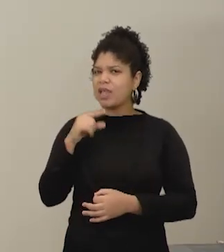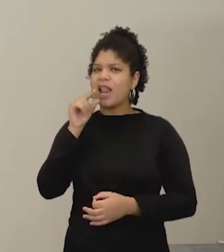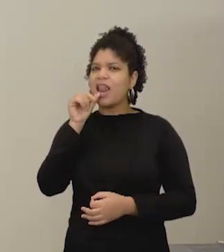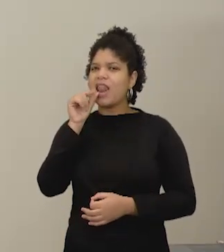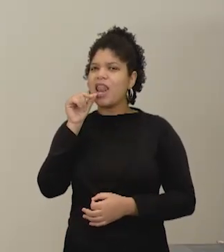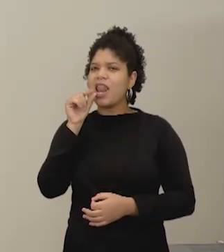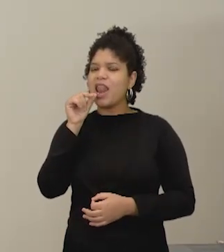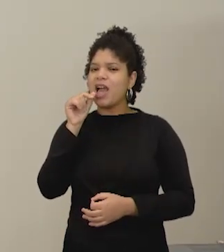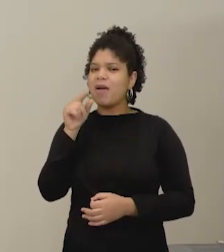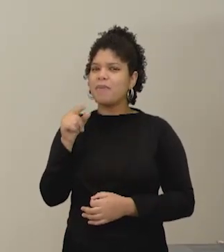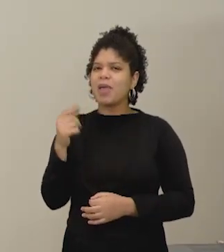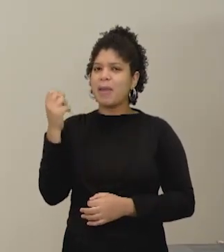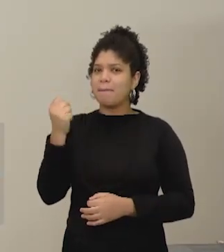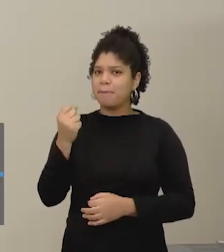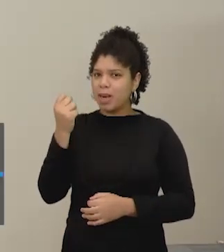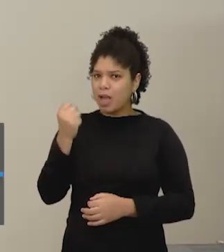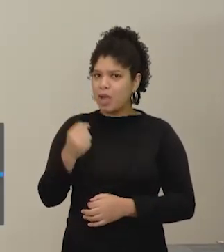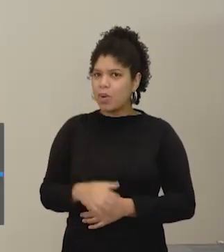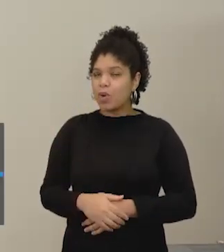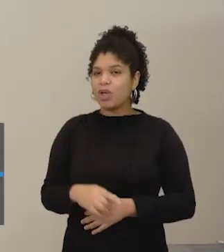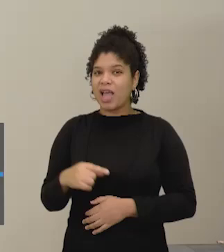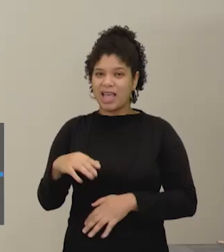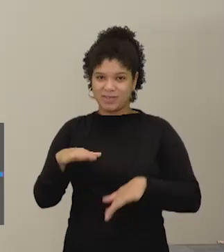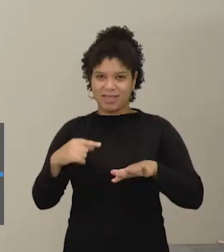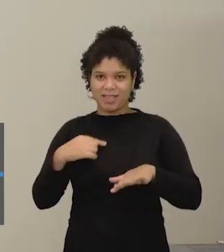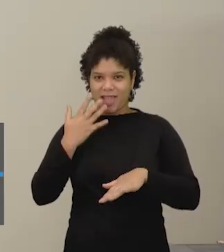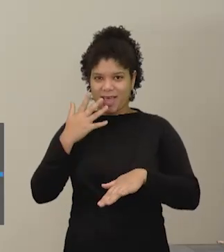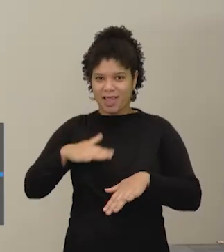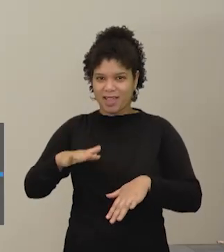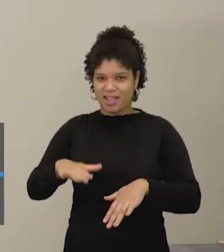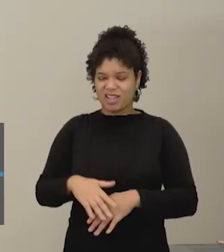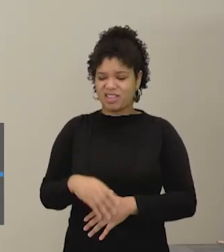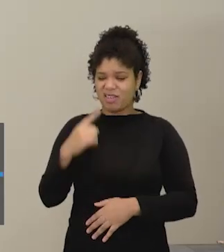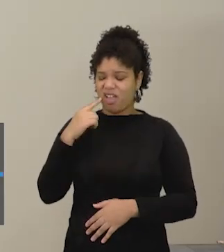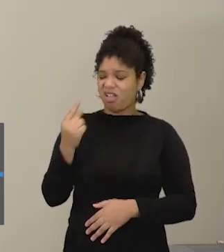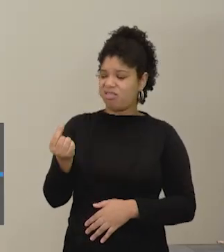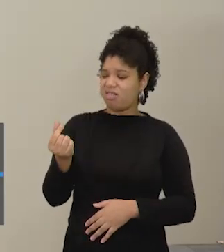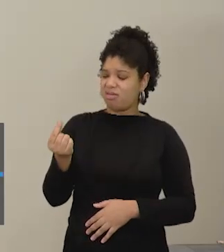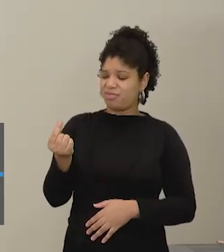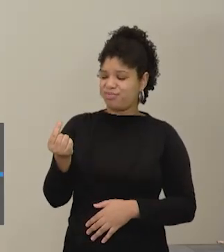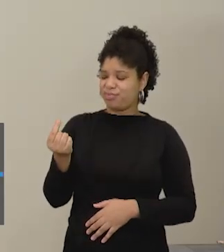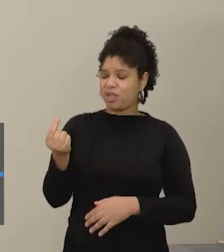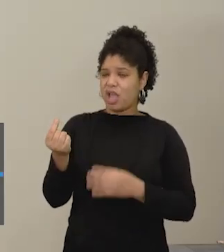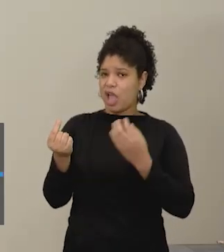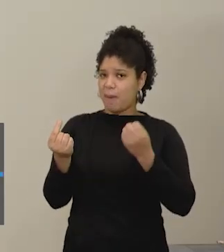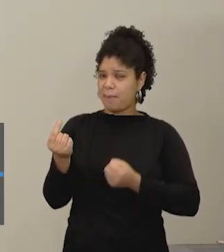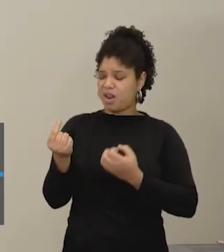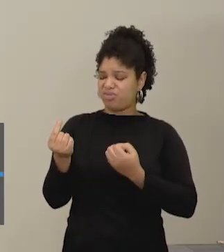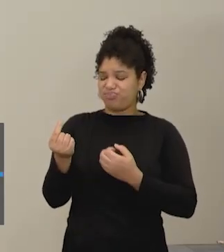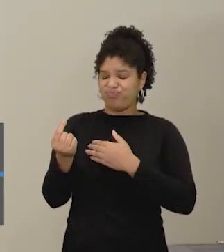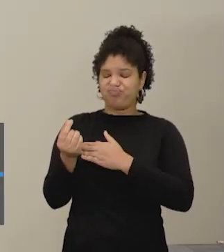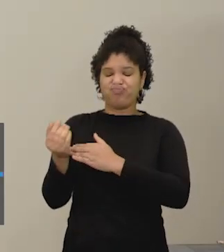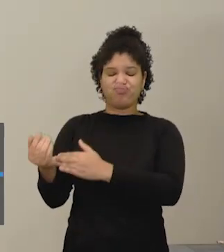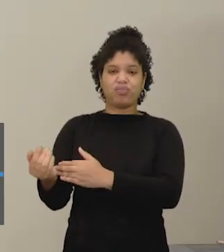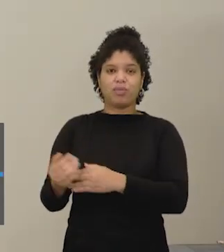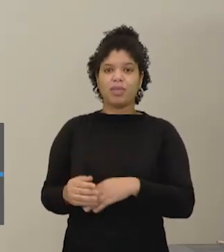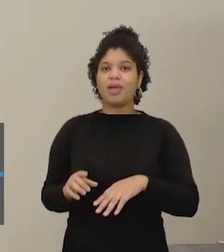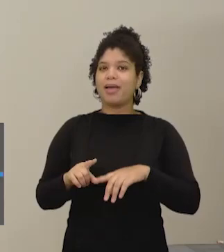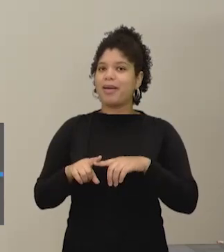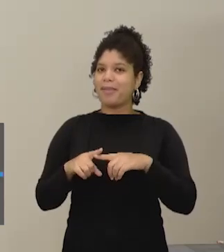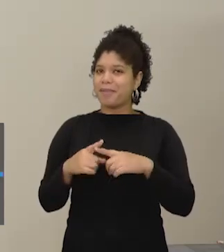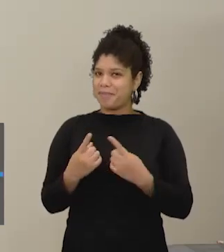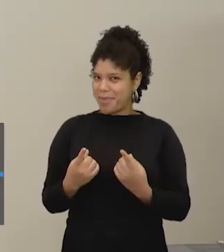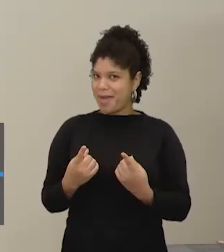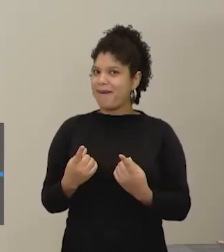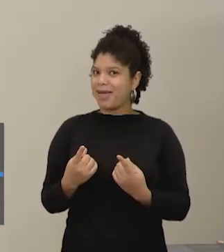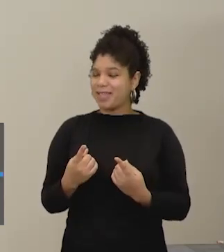criança, a gente nem liga, mas em desenho profissional, o branco ele é muito usado. Eu tinha uma colega que ela era design de joias,